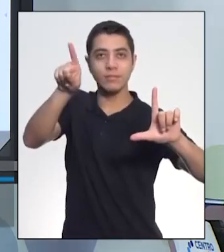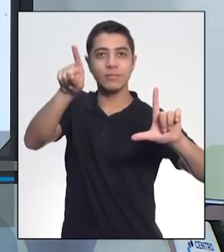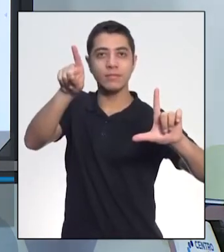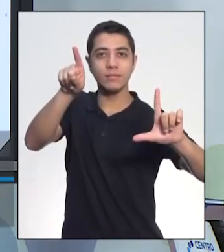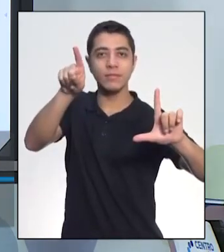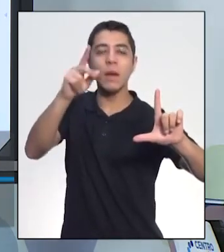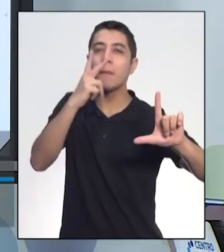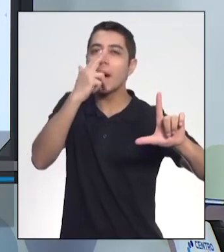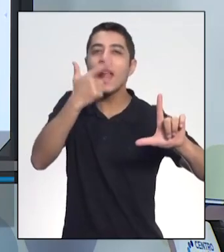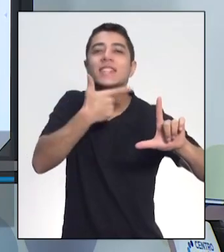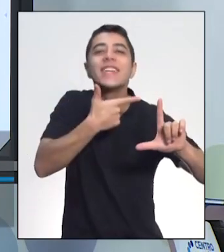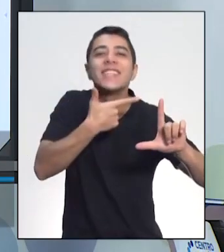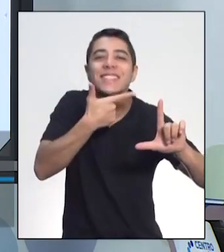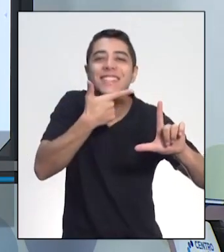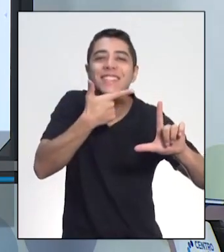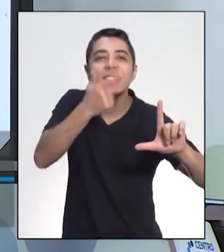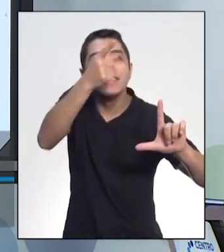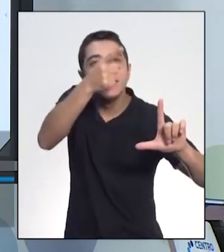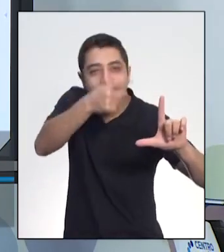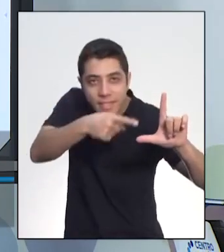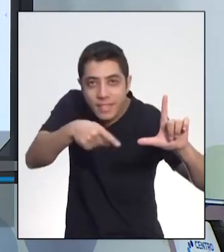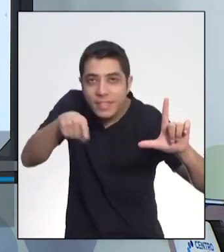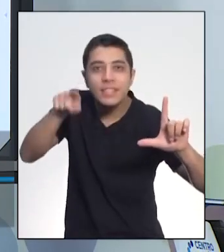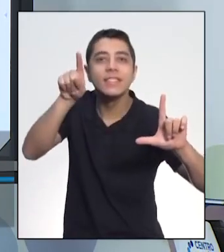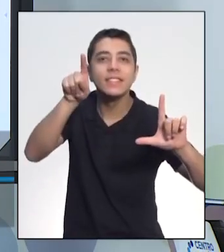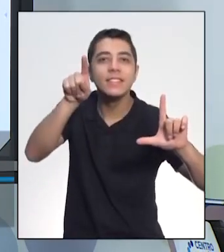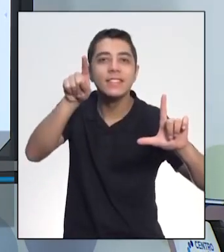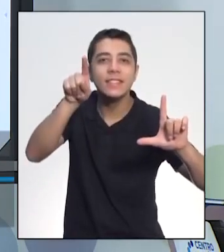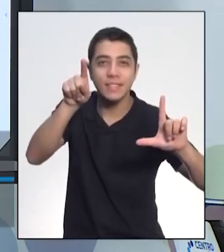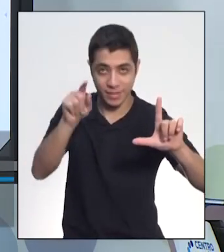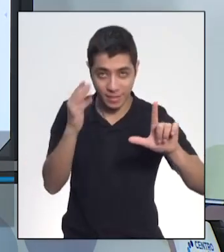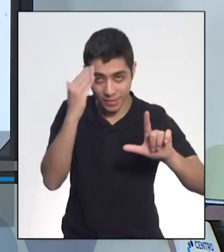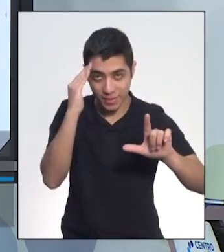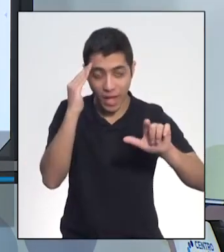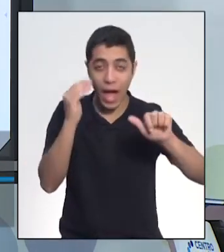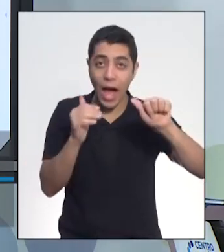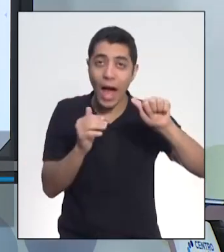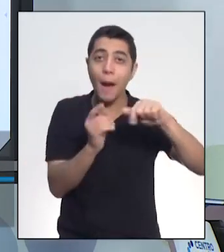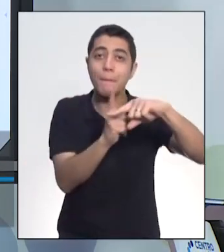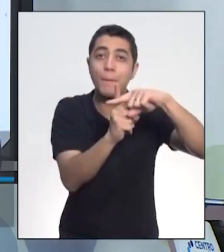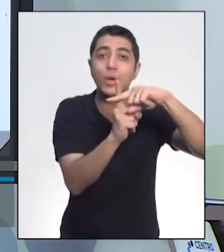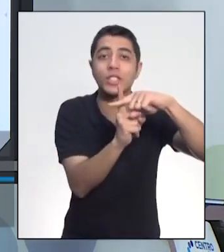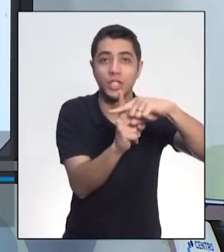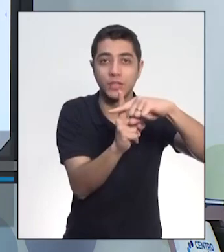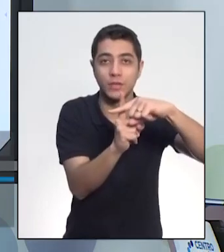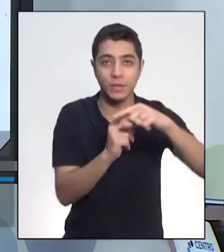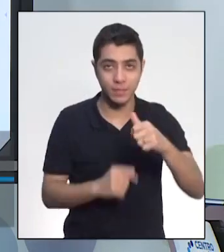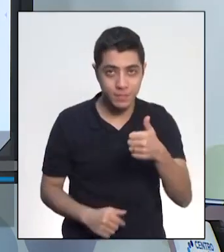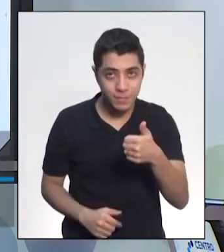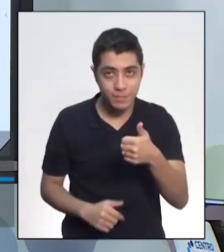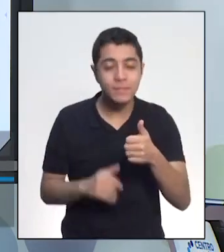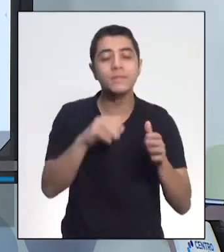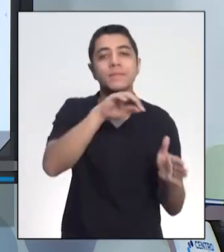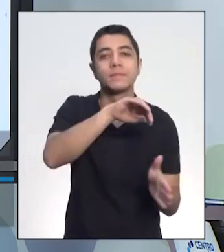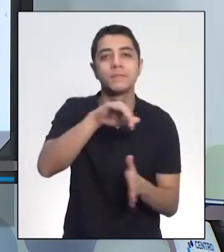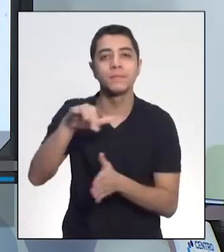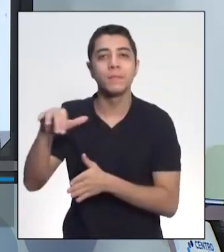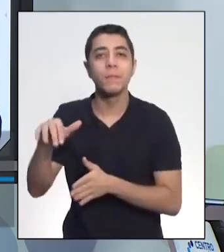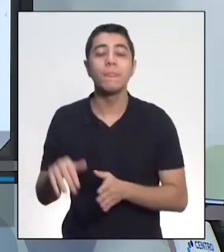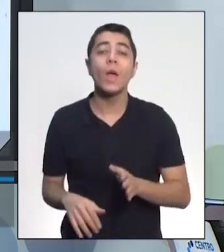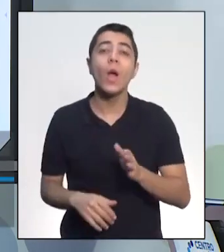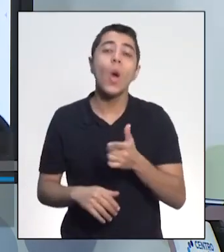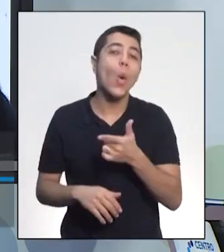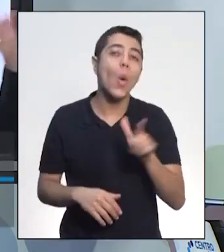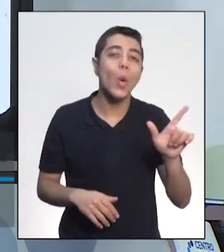a minha parábola ela tiver o a, o coeficiente a, negativo, ou seja, menor que 0, menos